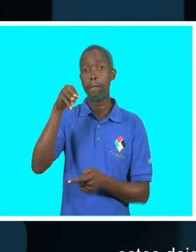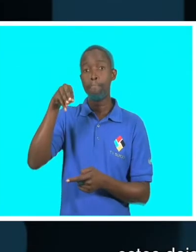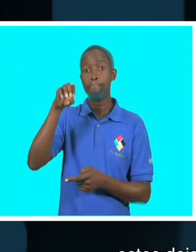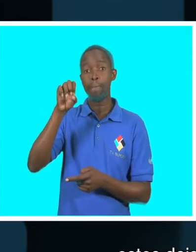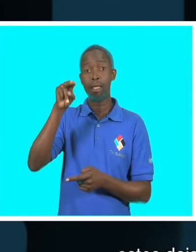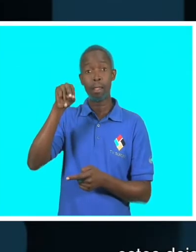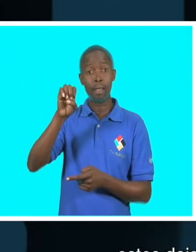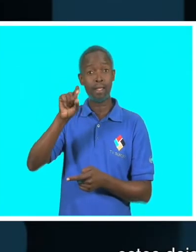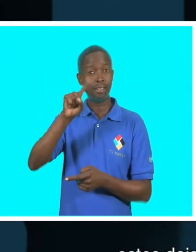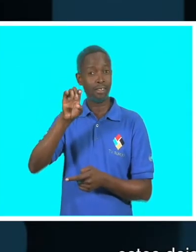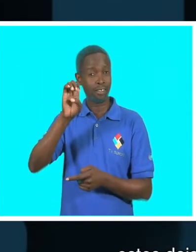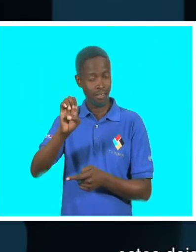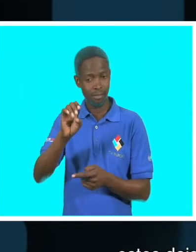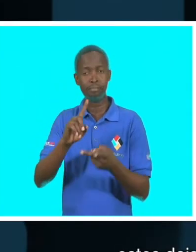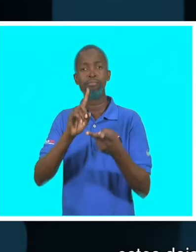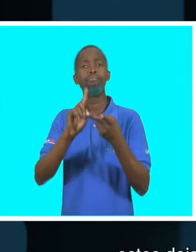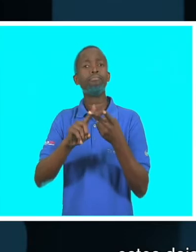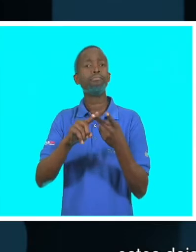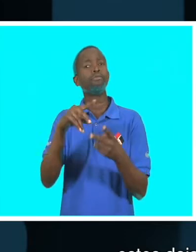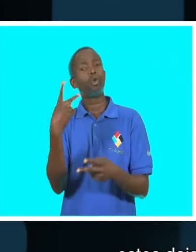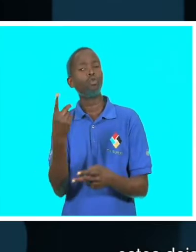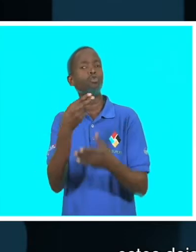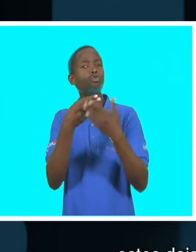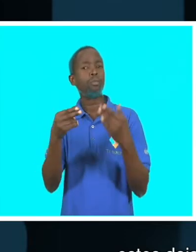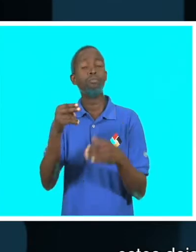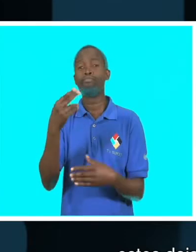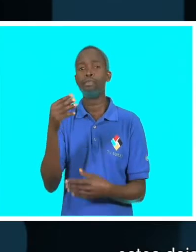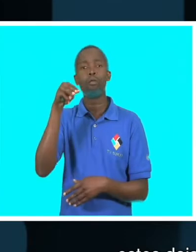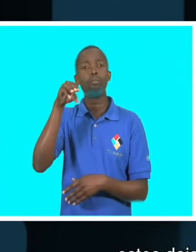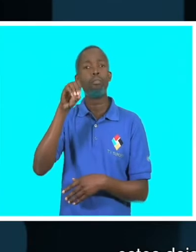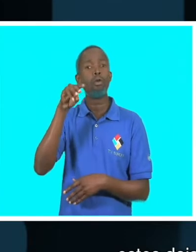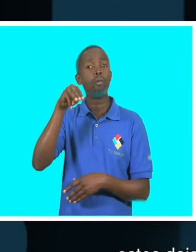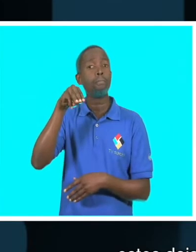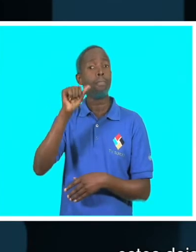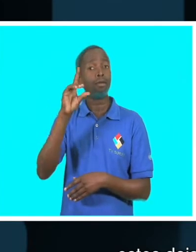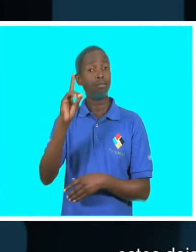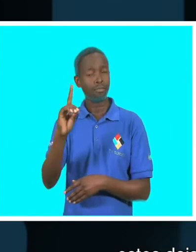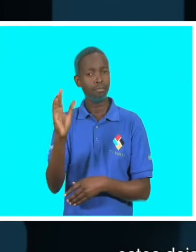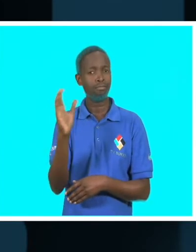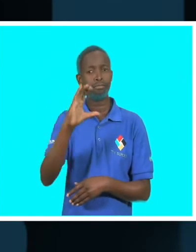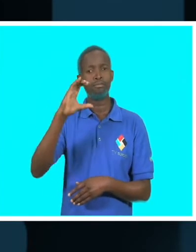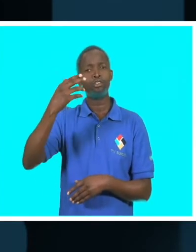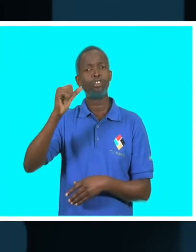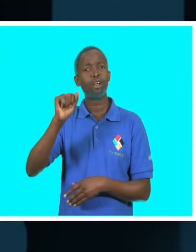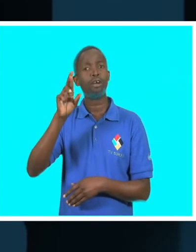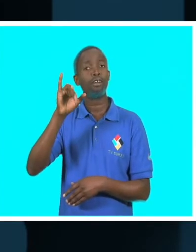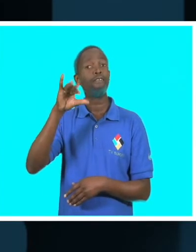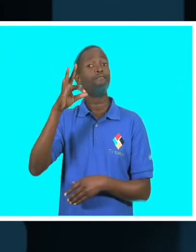Estes dois cimentaram em Rafael Bata a paixão pela música e o gosto pela rádio.